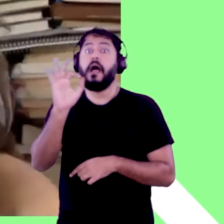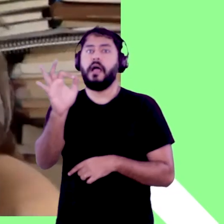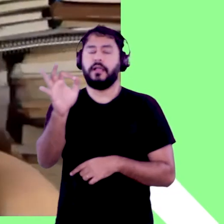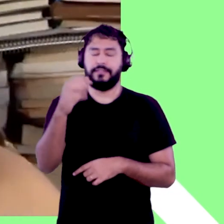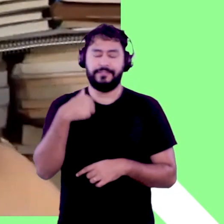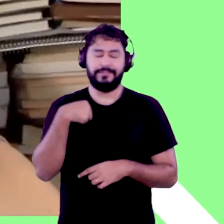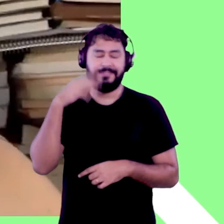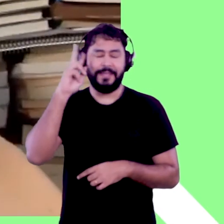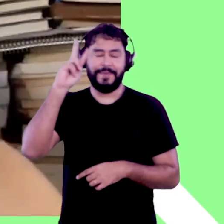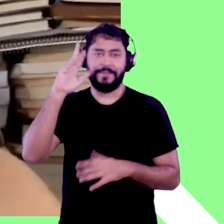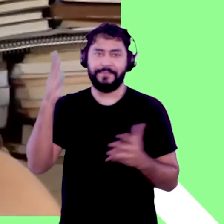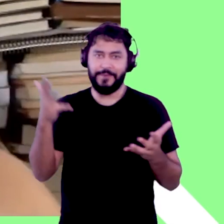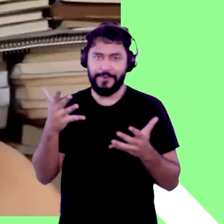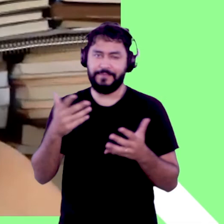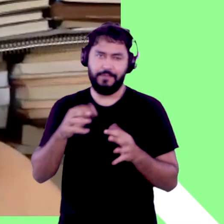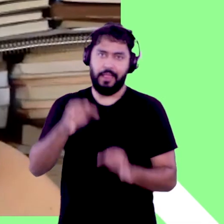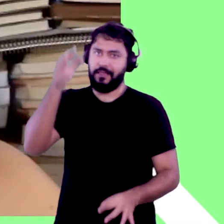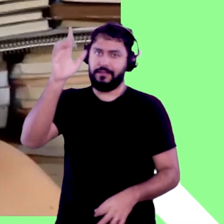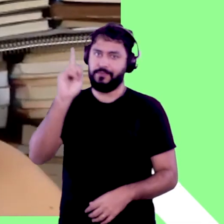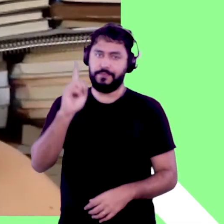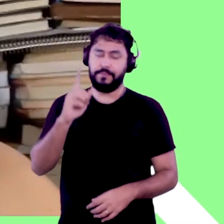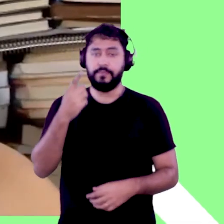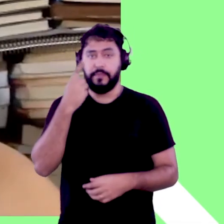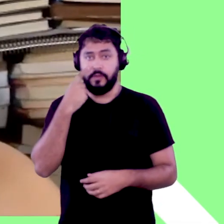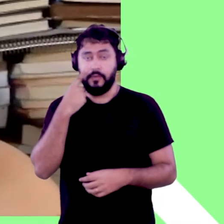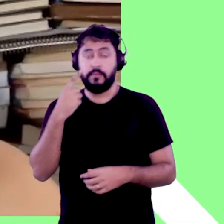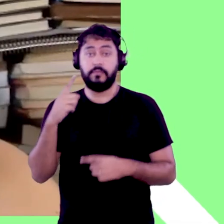me prolongar. Nos próximos 2